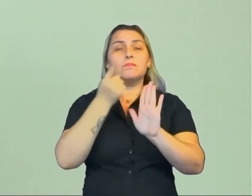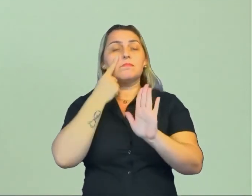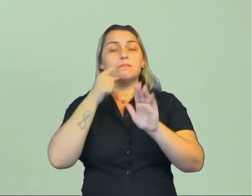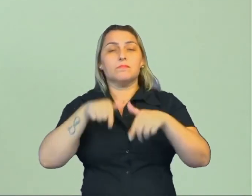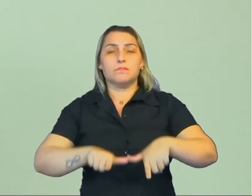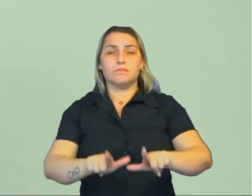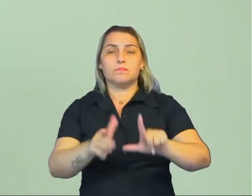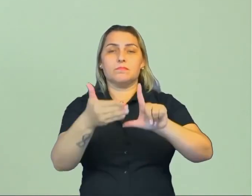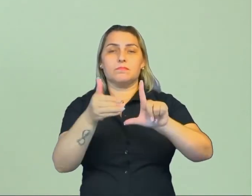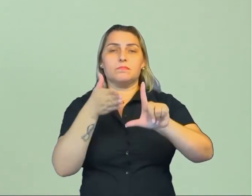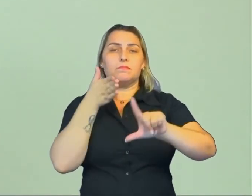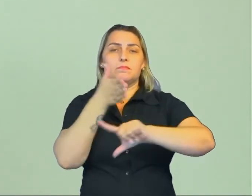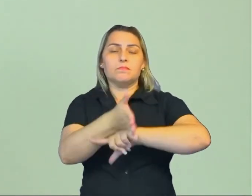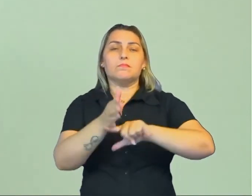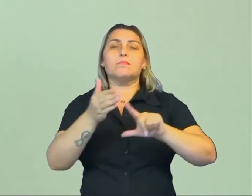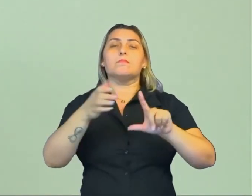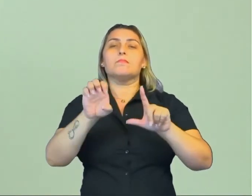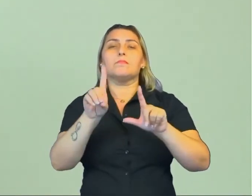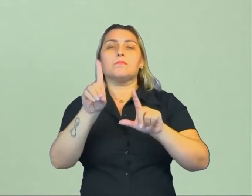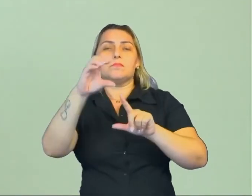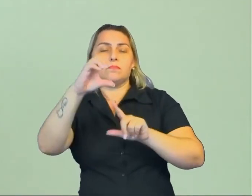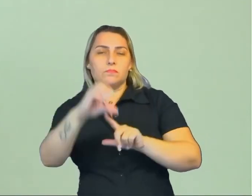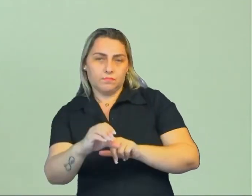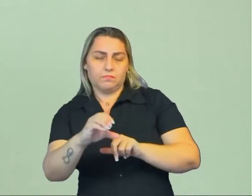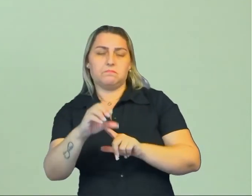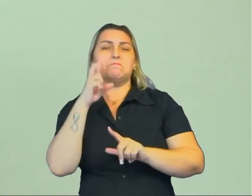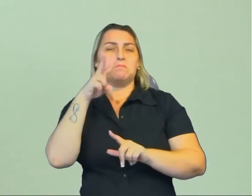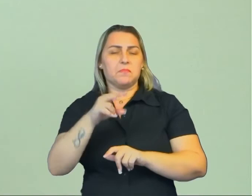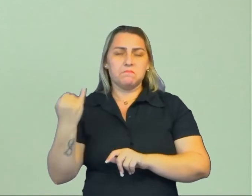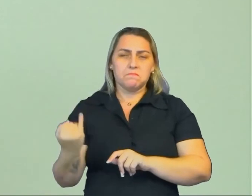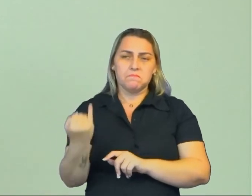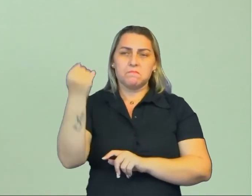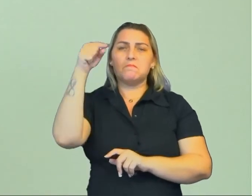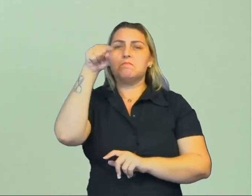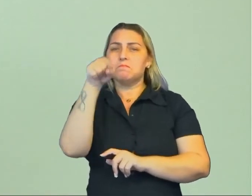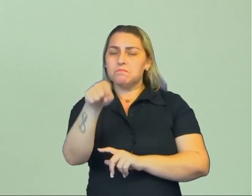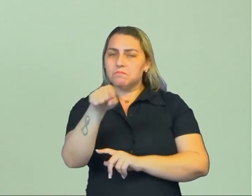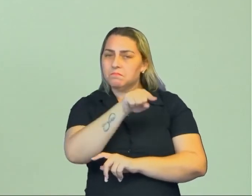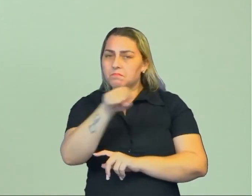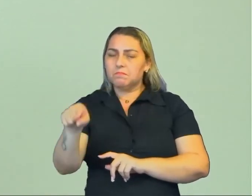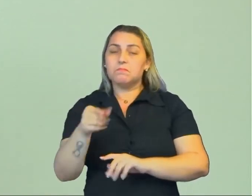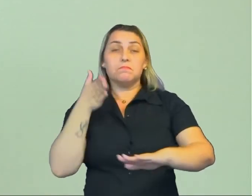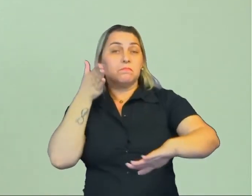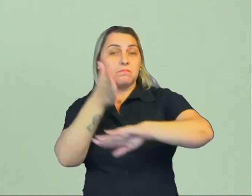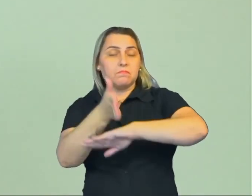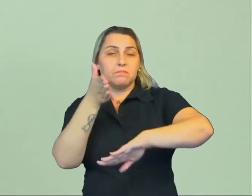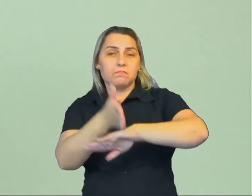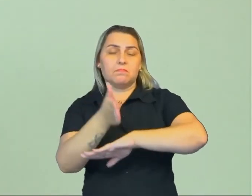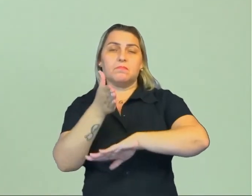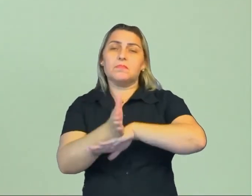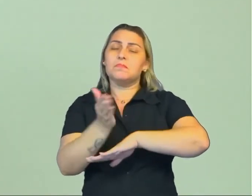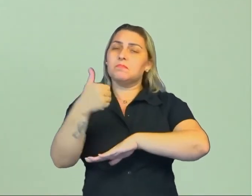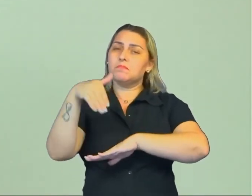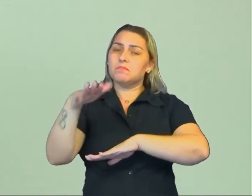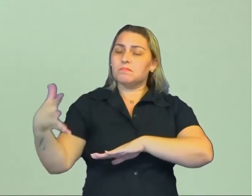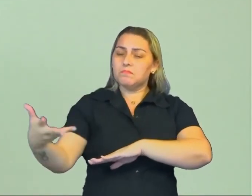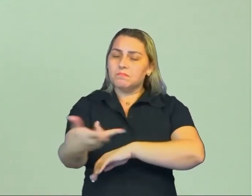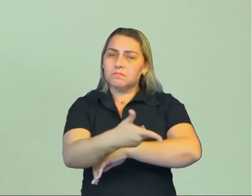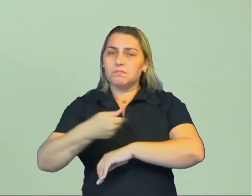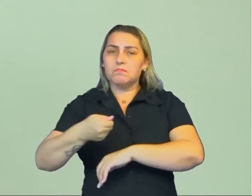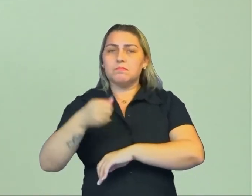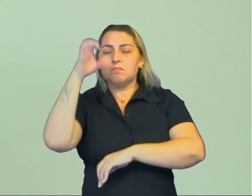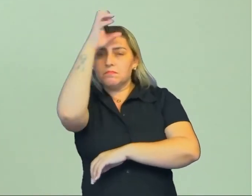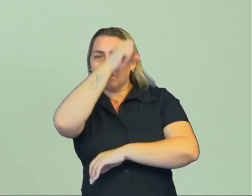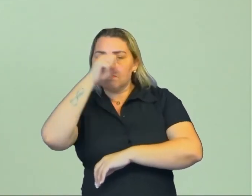a plataforma Eduque, acessem, vão lá, gente, é muito importante vocês acessarem, é um meio a mais que vocês têm